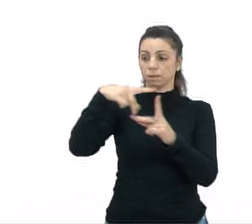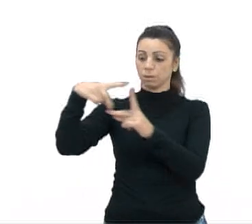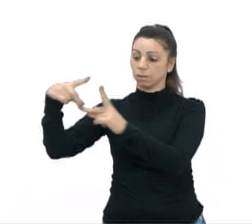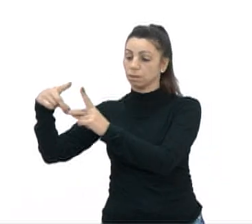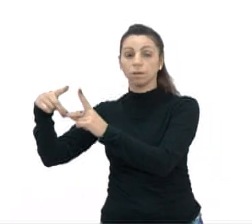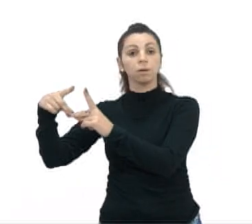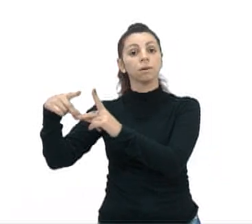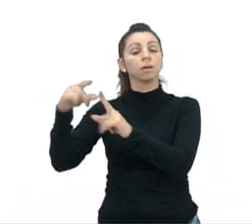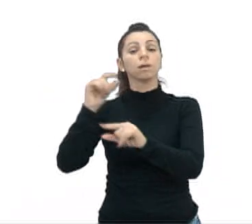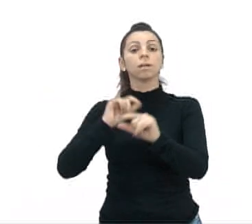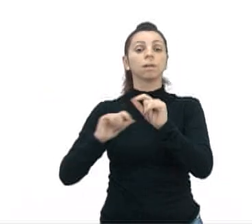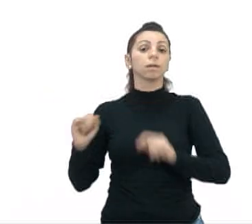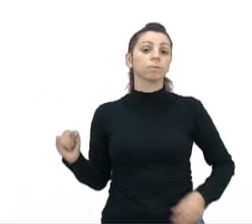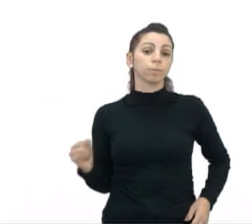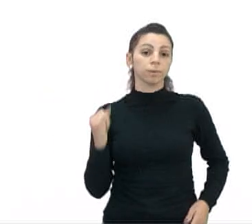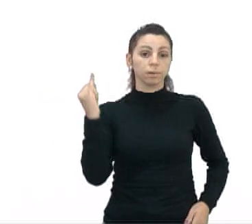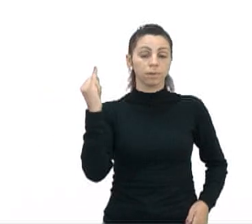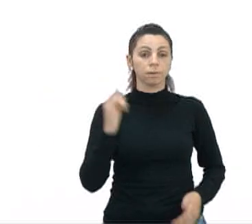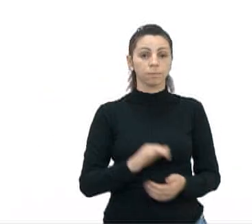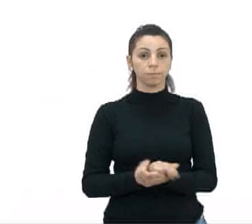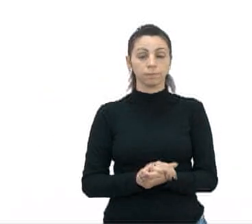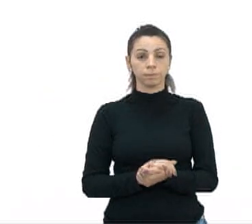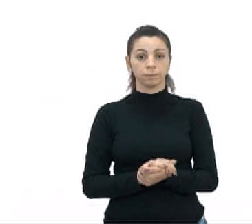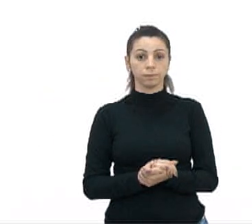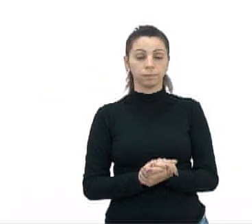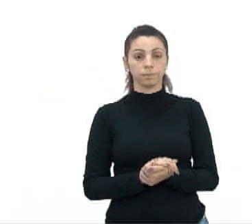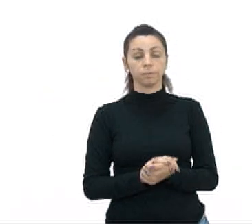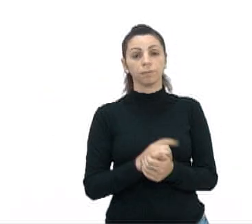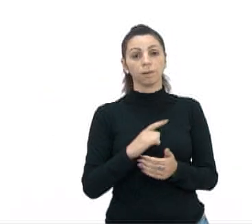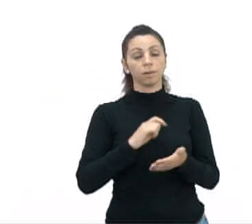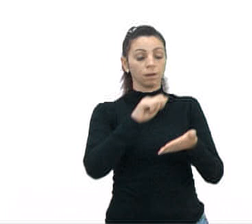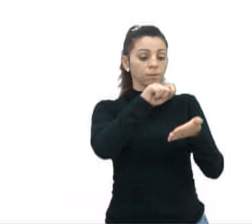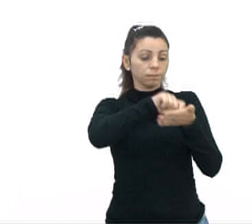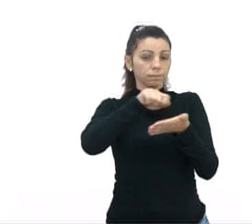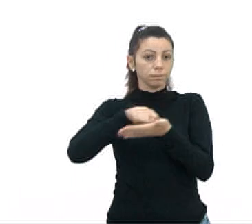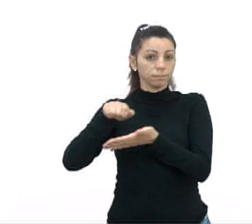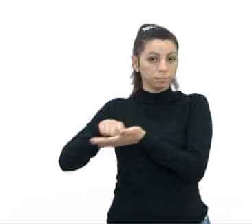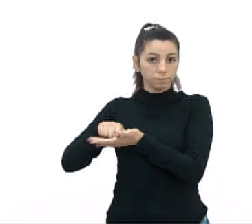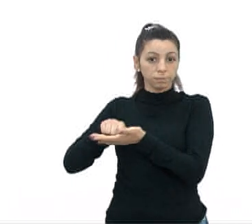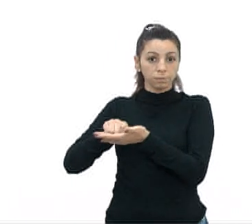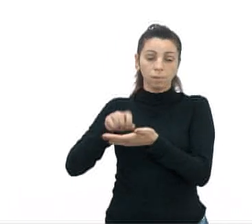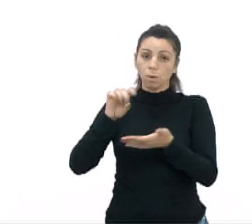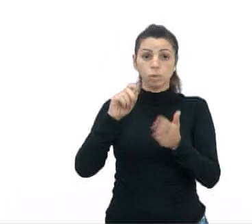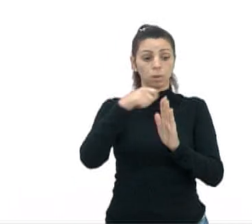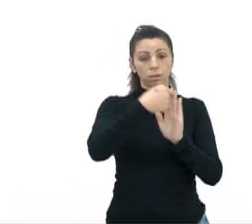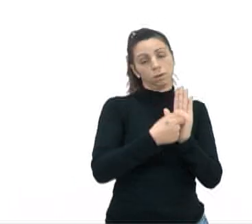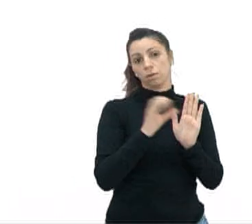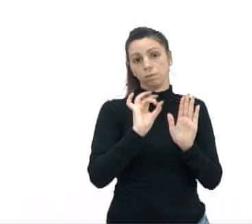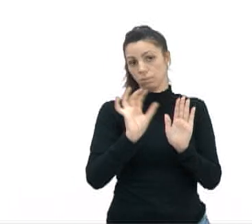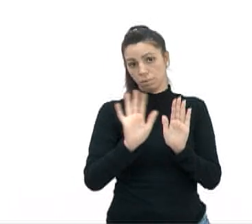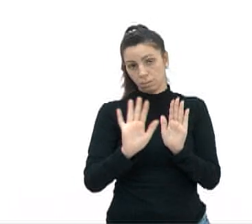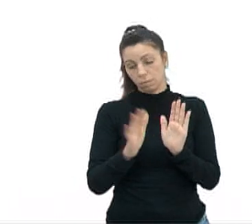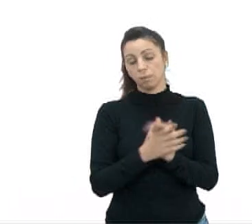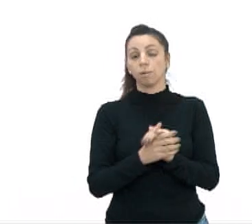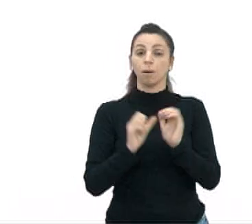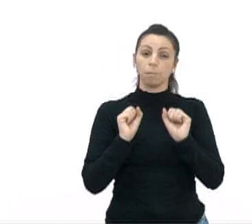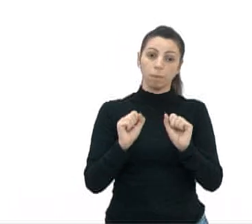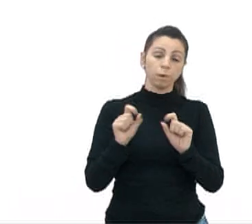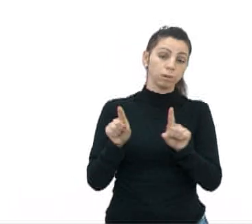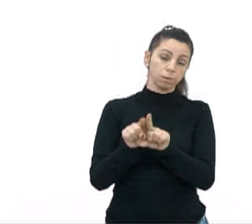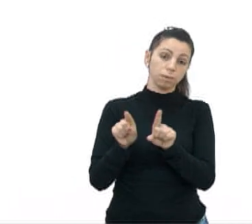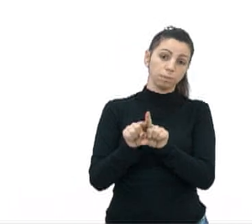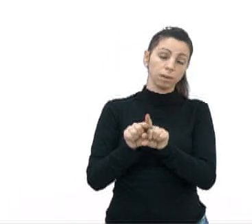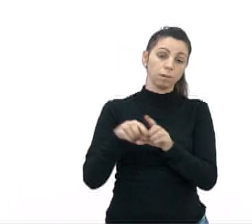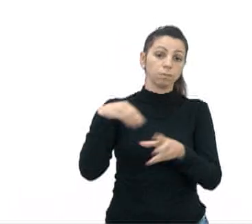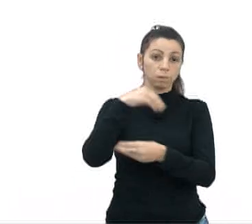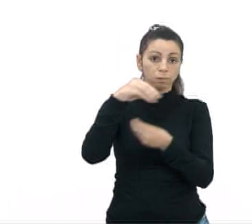série de fatores. Tudo que tem escrito nem sempre vem em questões textuais, né? Pode ser uma historinha muda,